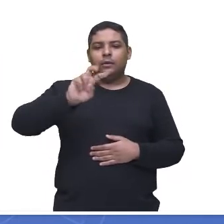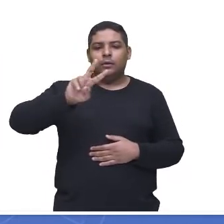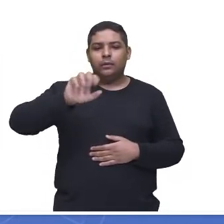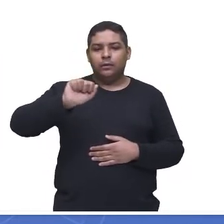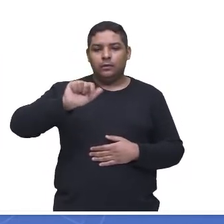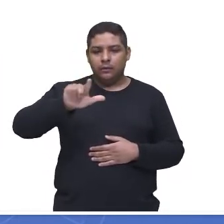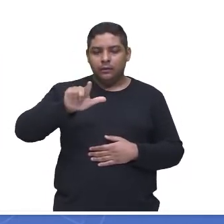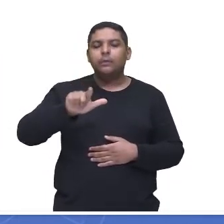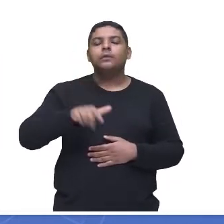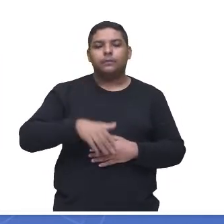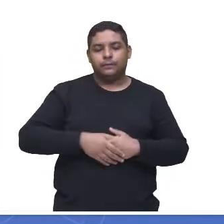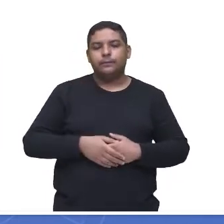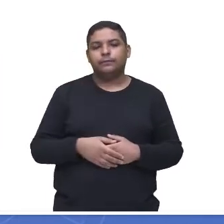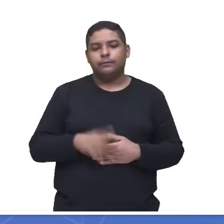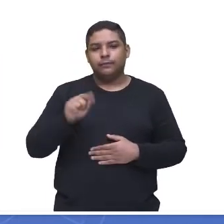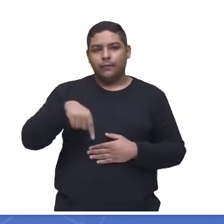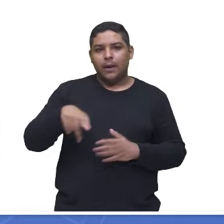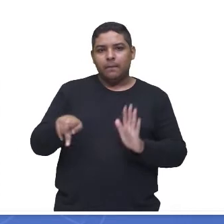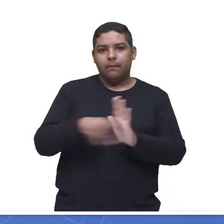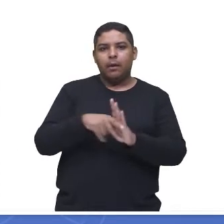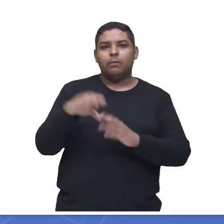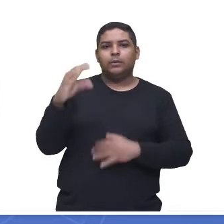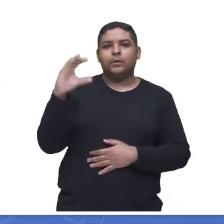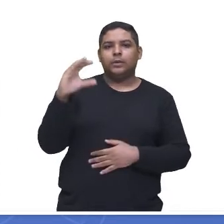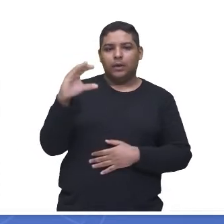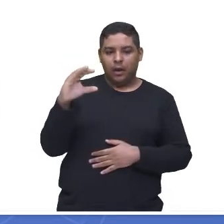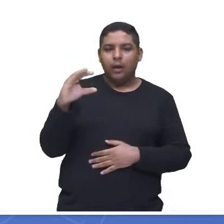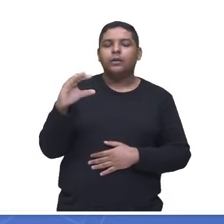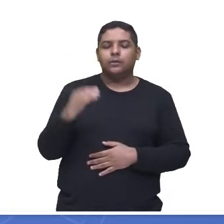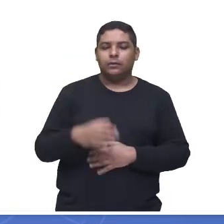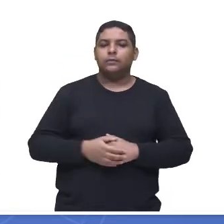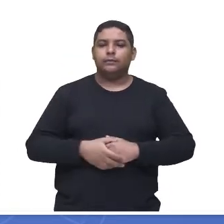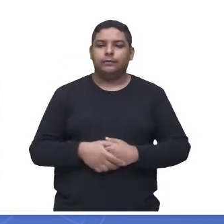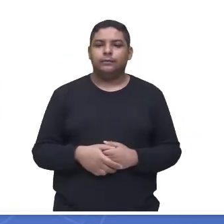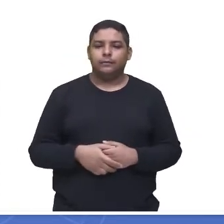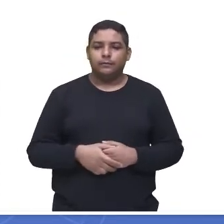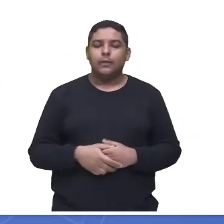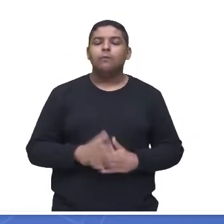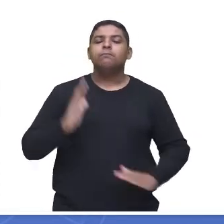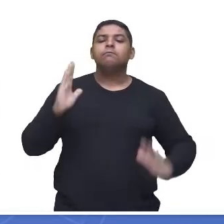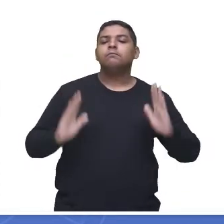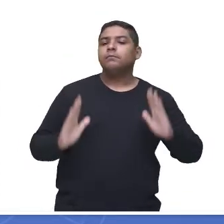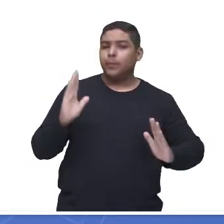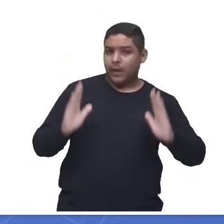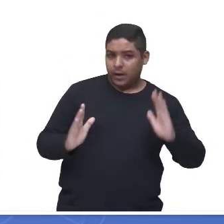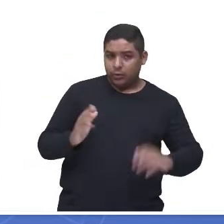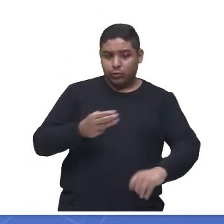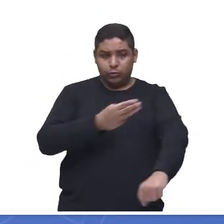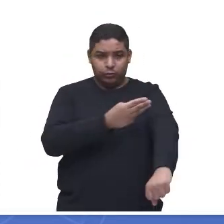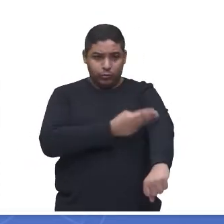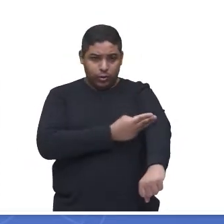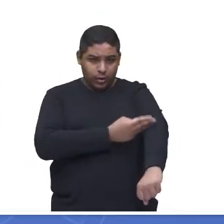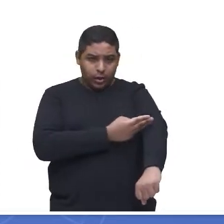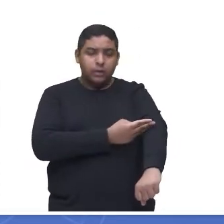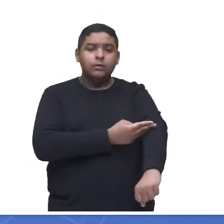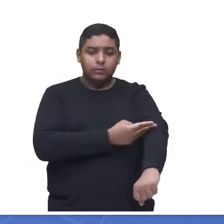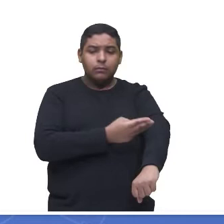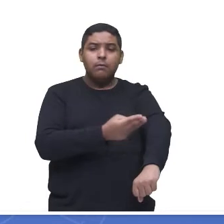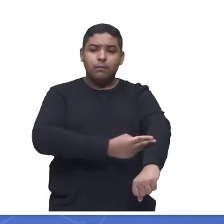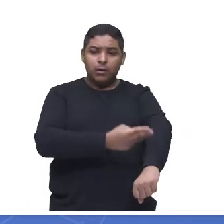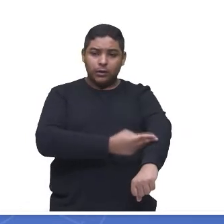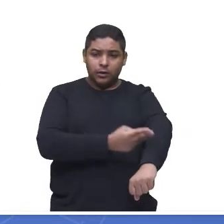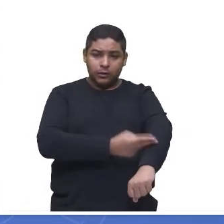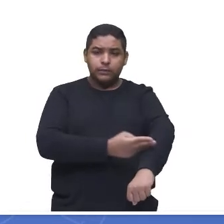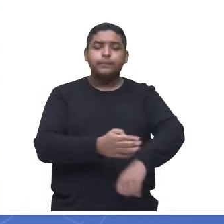Então, a ciência vai tomar corpo aí. Então, o período moderno ele vai marcar, então, o fim dessa crença. Não